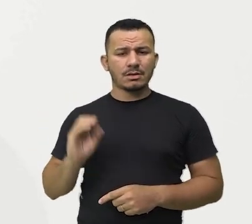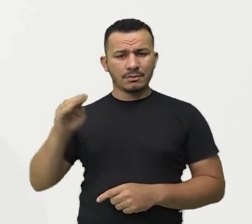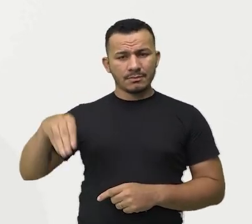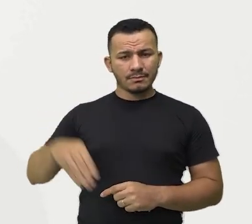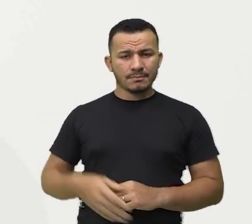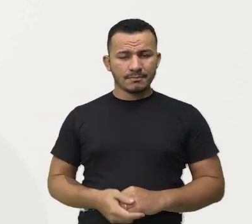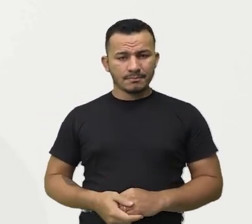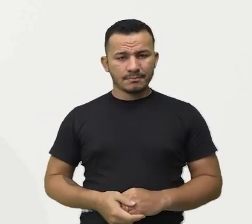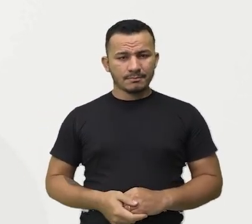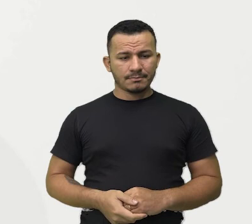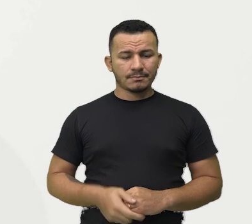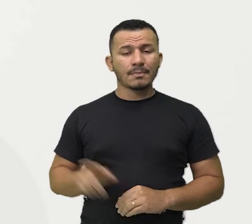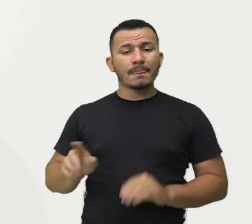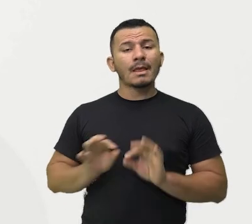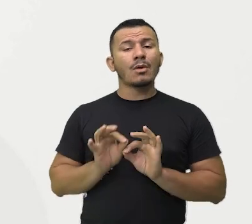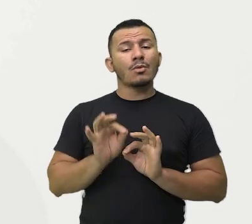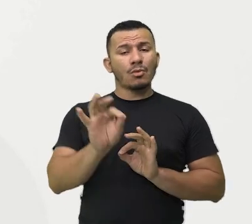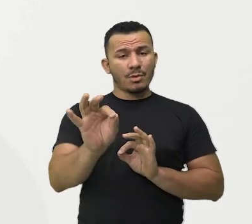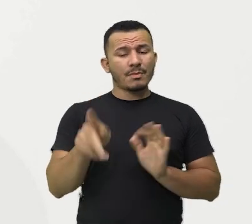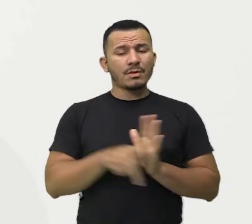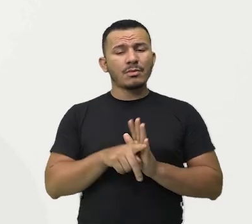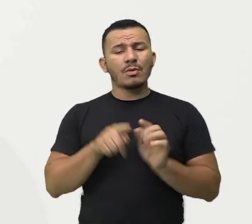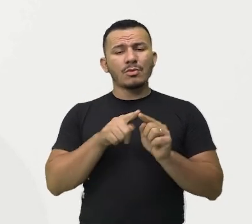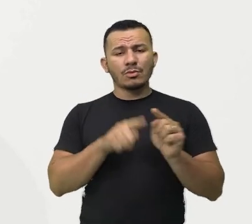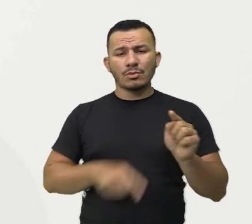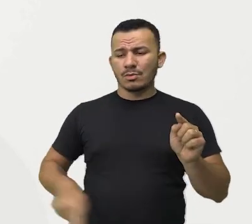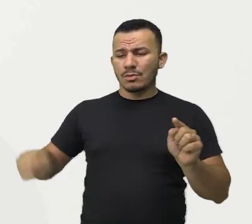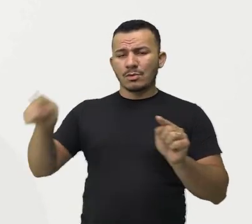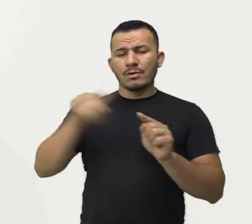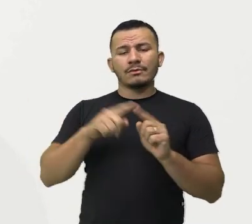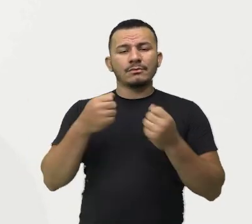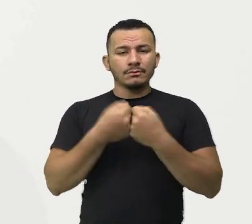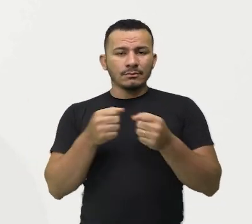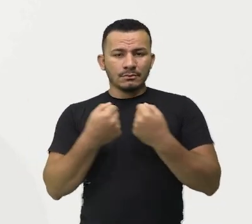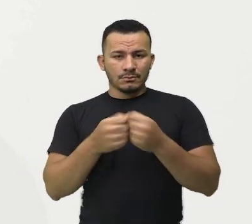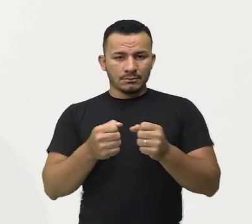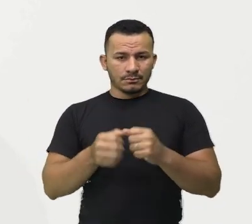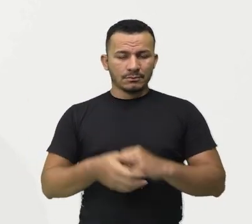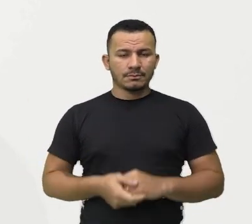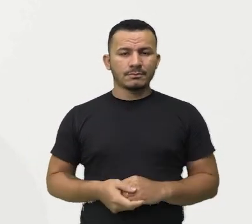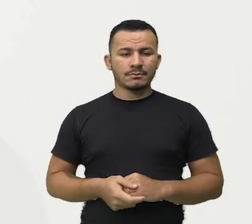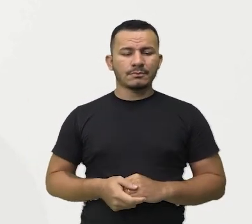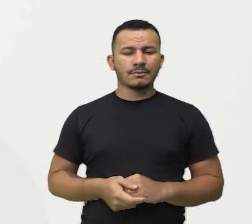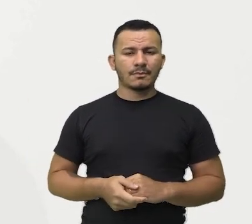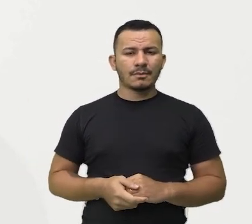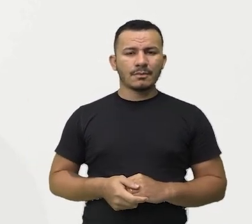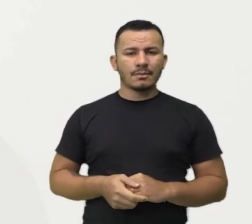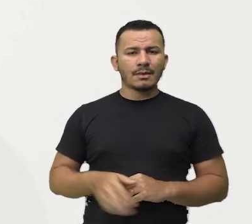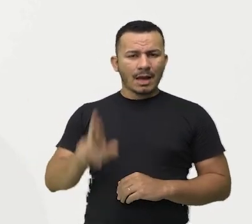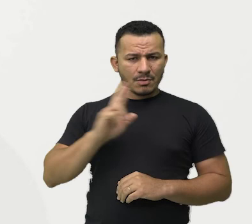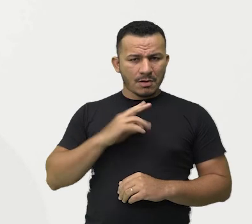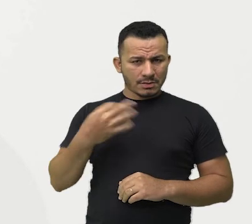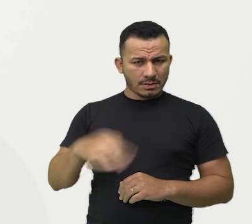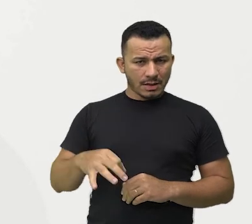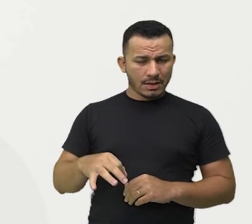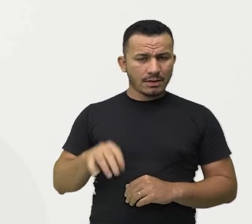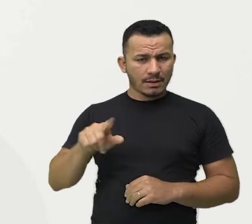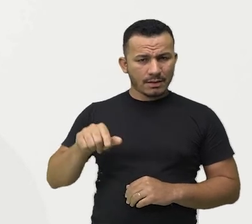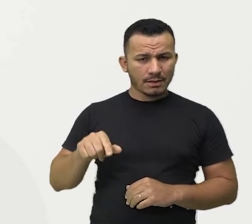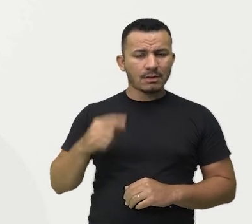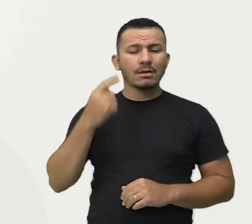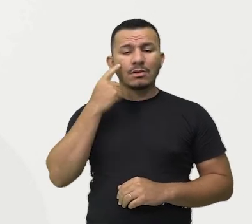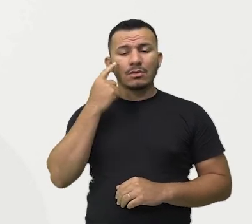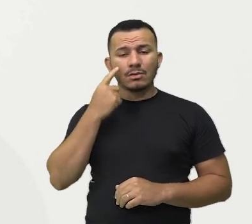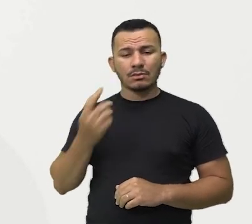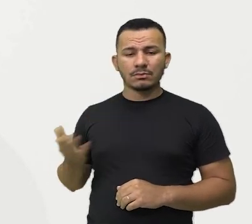então 540 centímetros. Isso aqui é o comprimento da roda do ônibus. Mas é isso que a questão quer